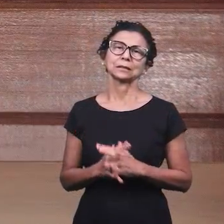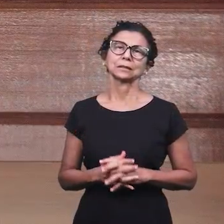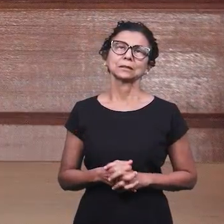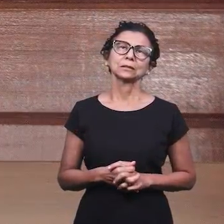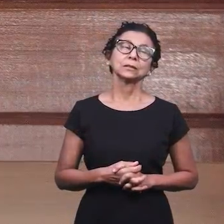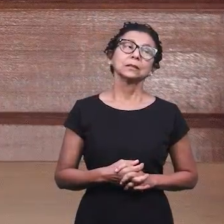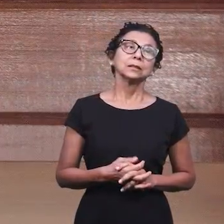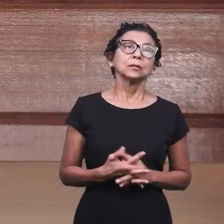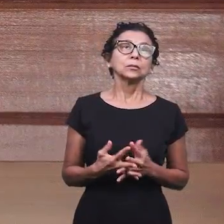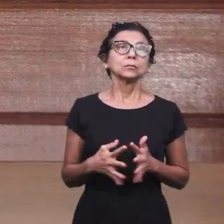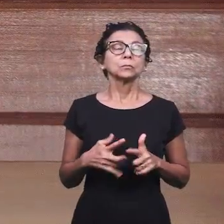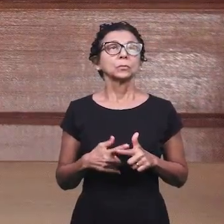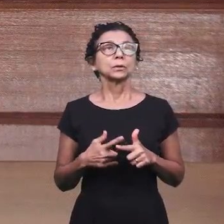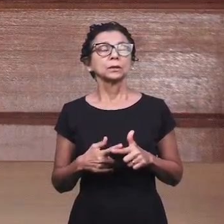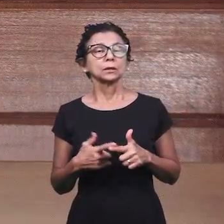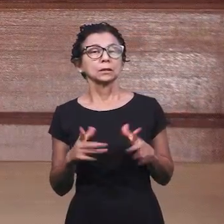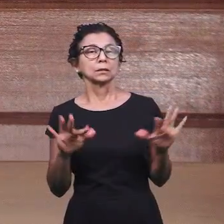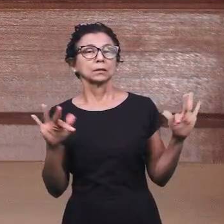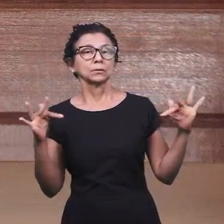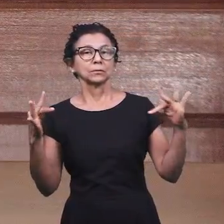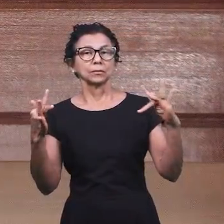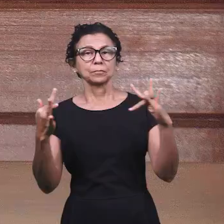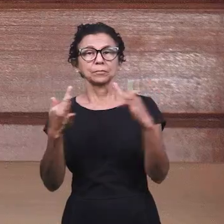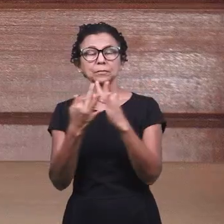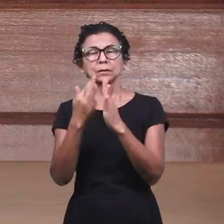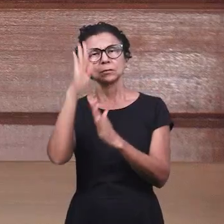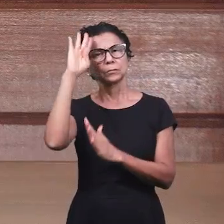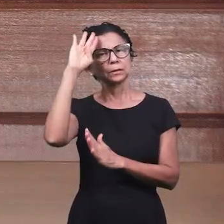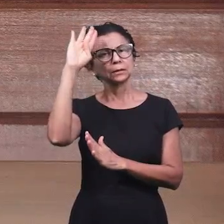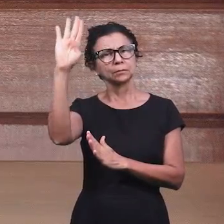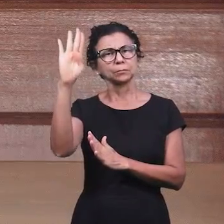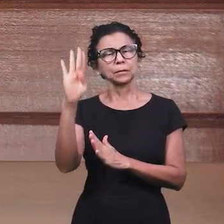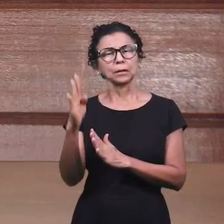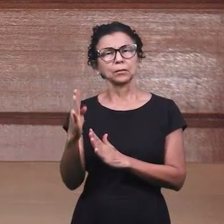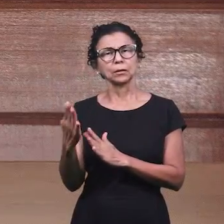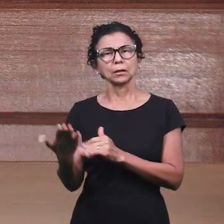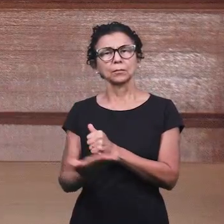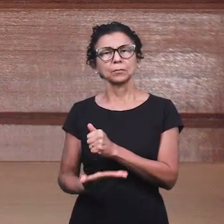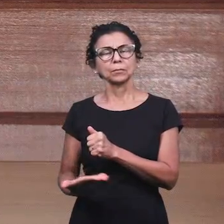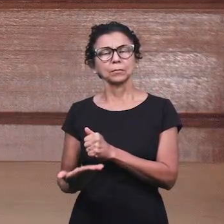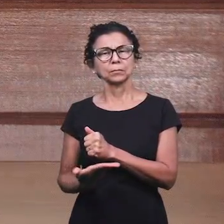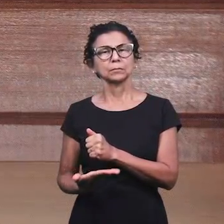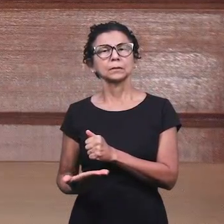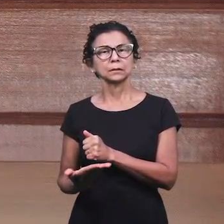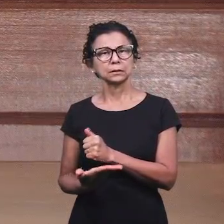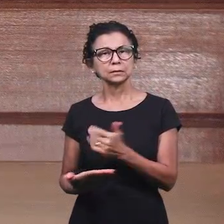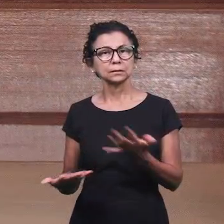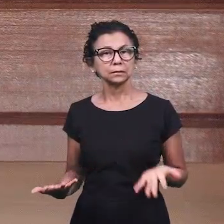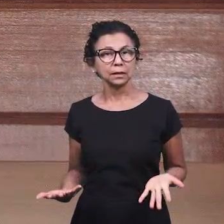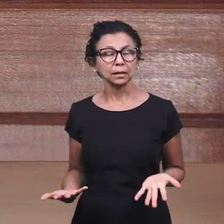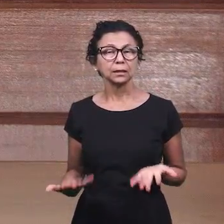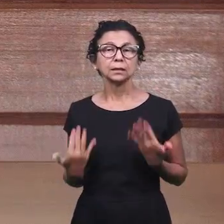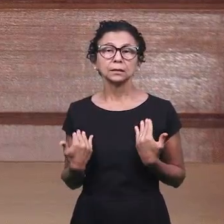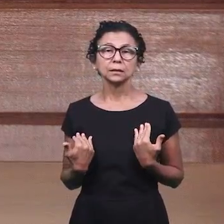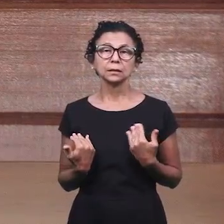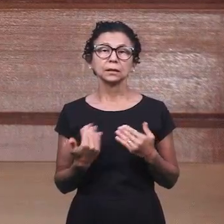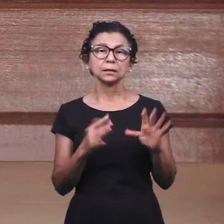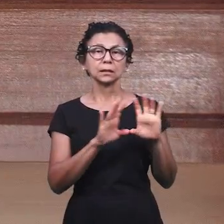seja, na verdade, a família, né, que é o centro, aquilo que foi criado por Deus, que deveria